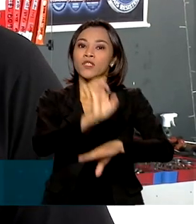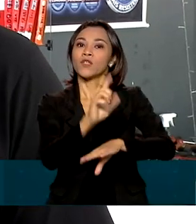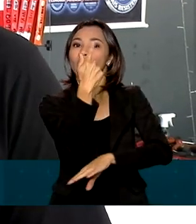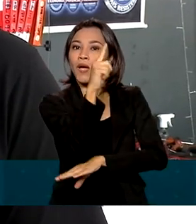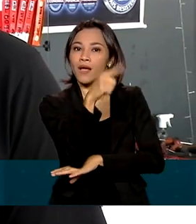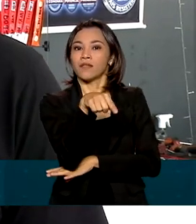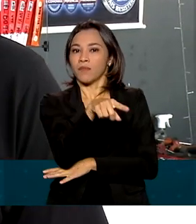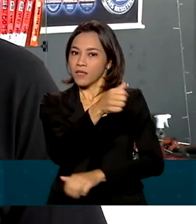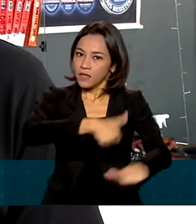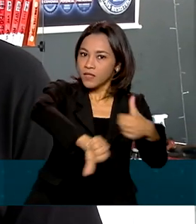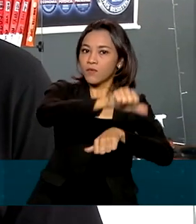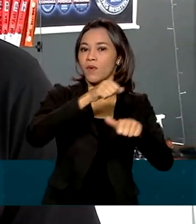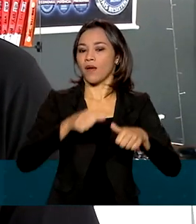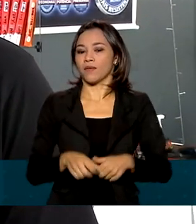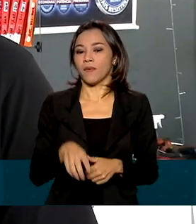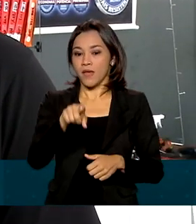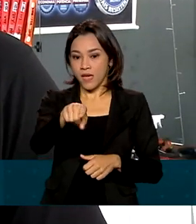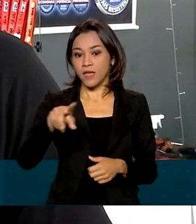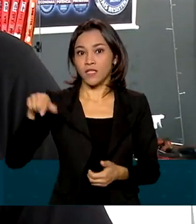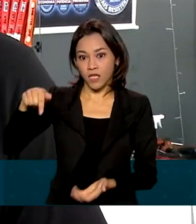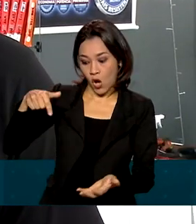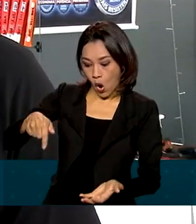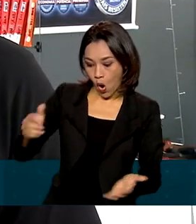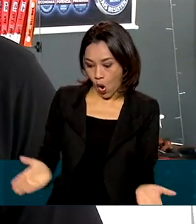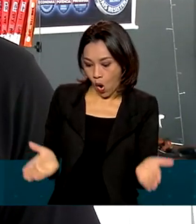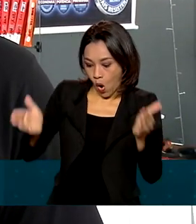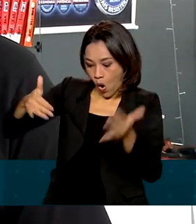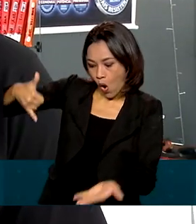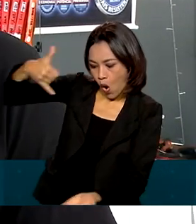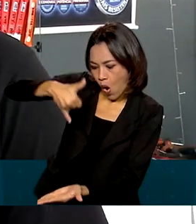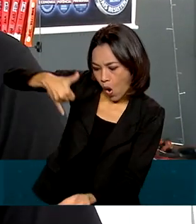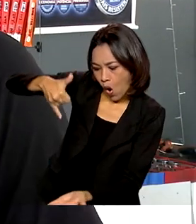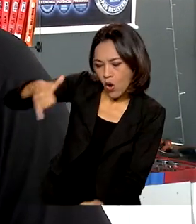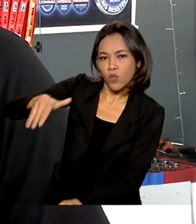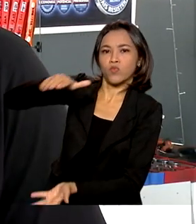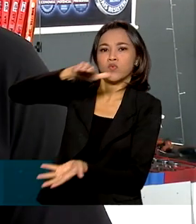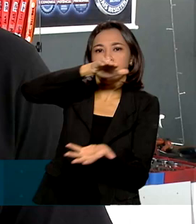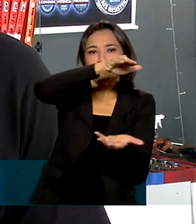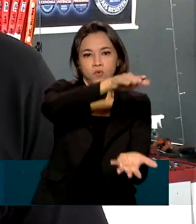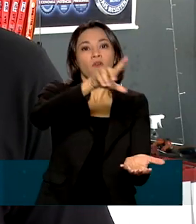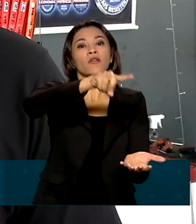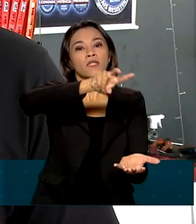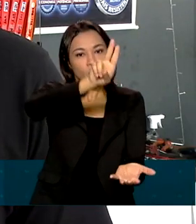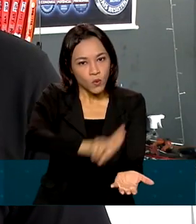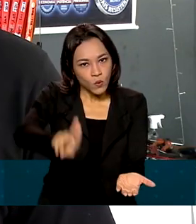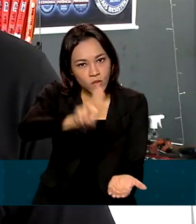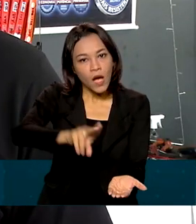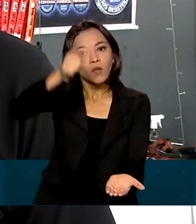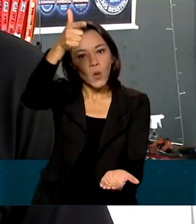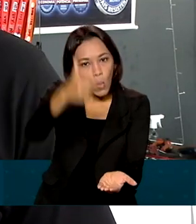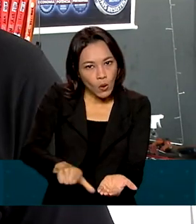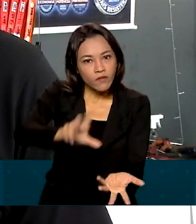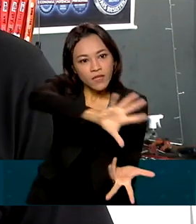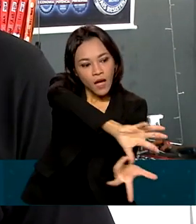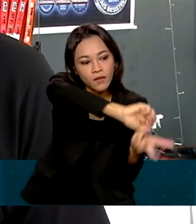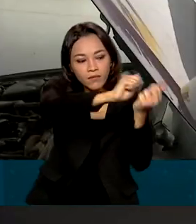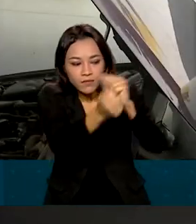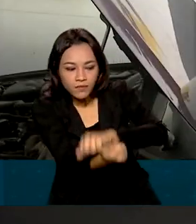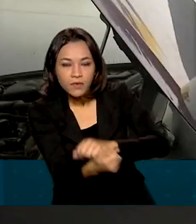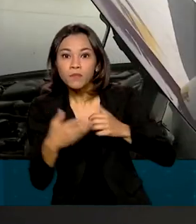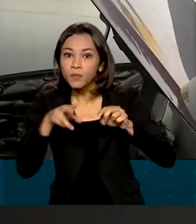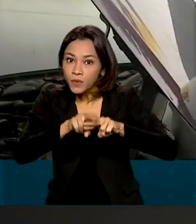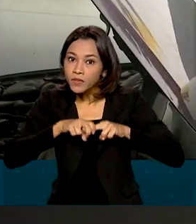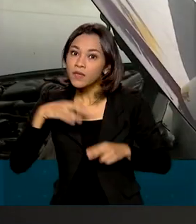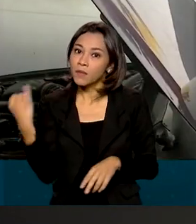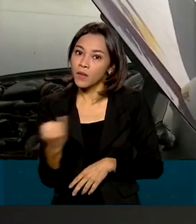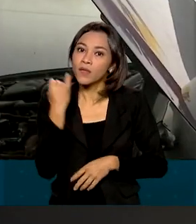ser diretamente distribuído para ser produzido lubrificantes automotivos. Então é de extrema importância.